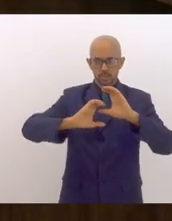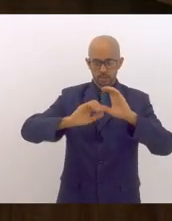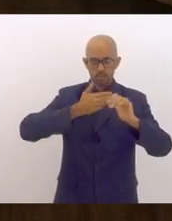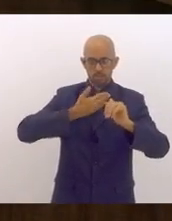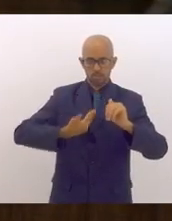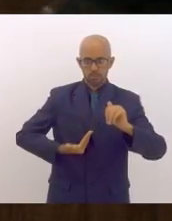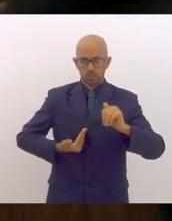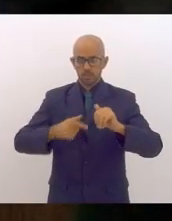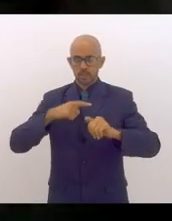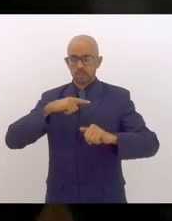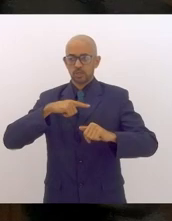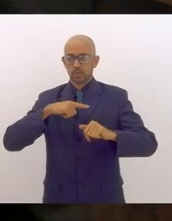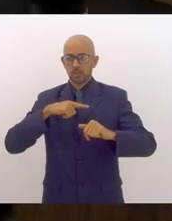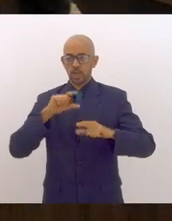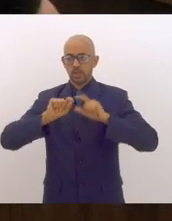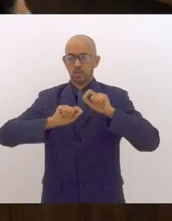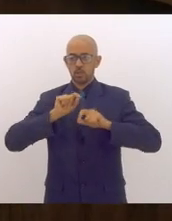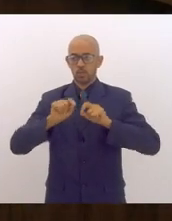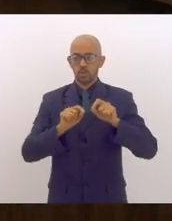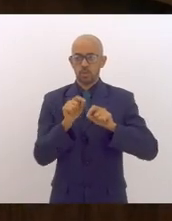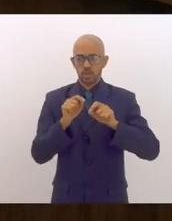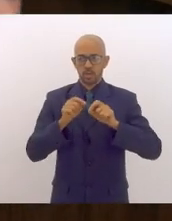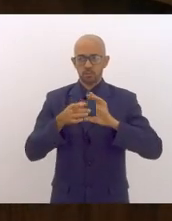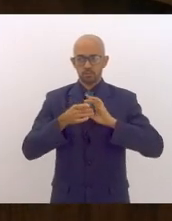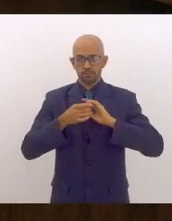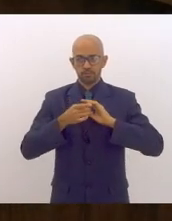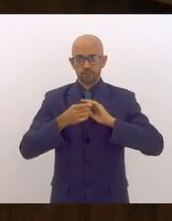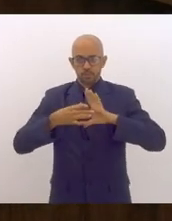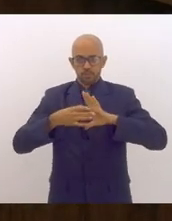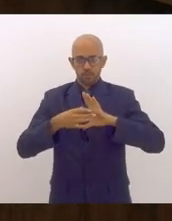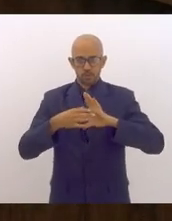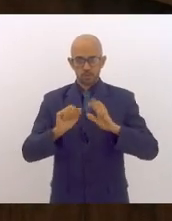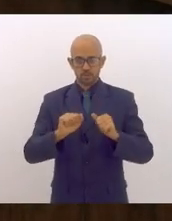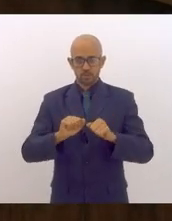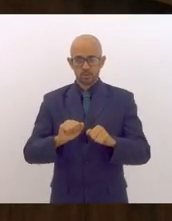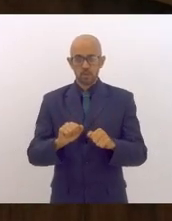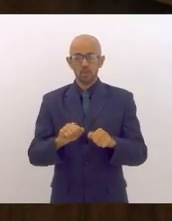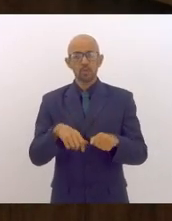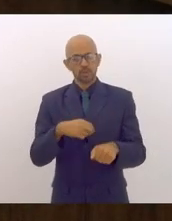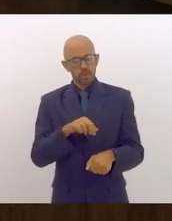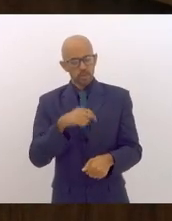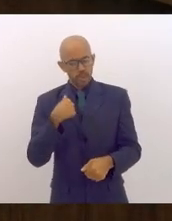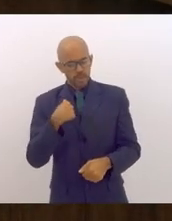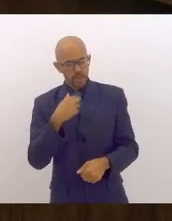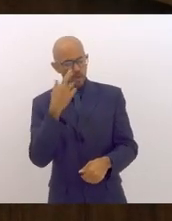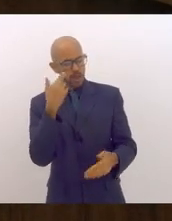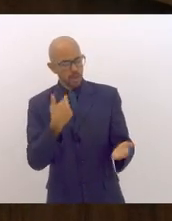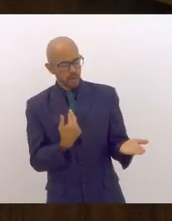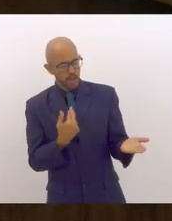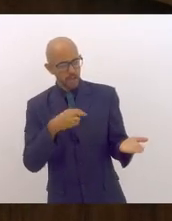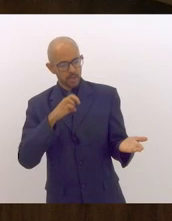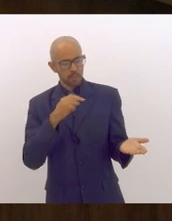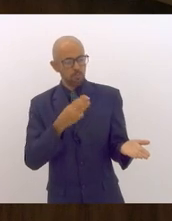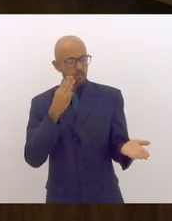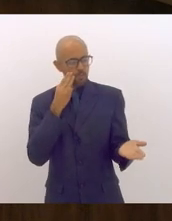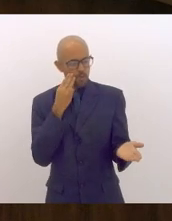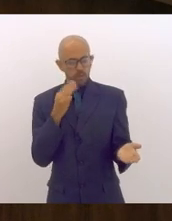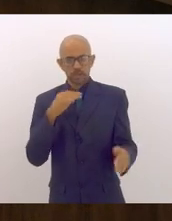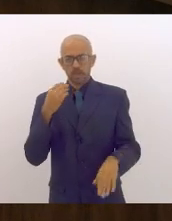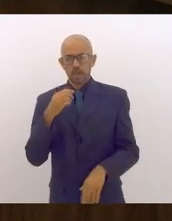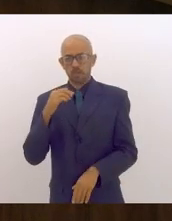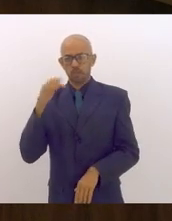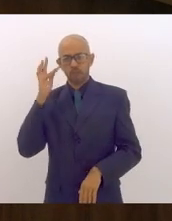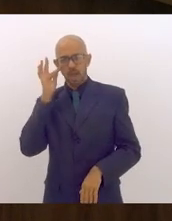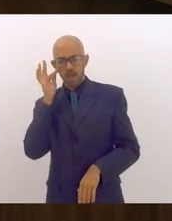parlamentar em defesa da democratização da comunicação, que eu presido, a Mônica integra, a Renata integra, o Mink, o Flávio, enfim. Então é muito